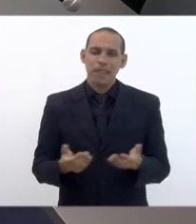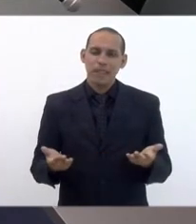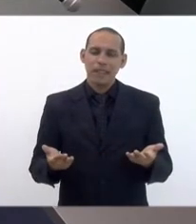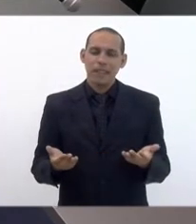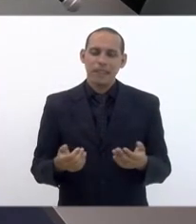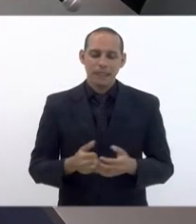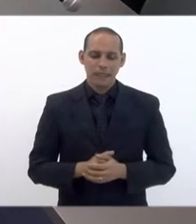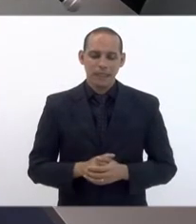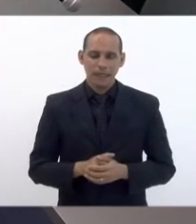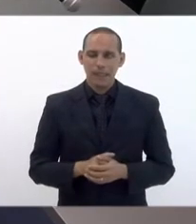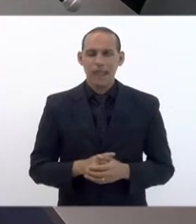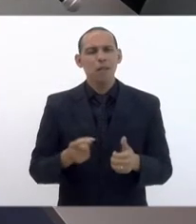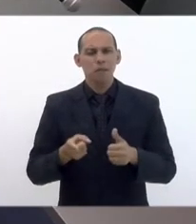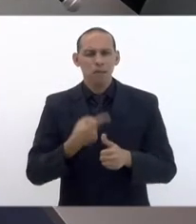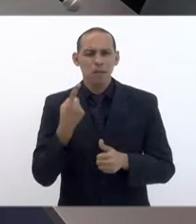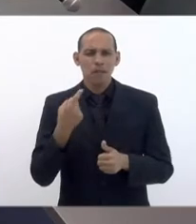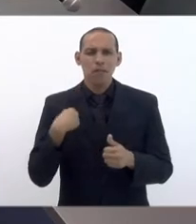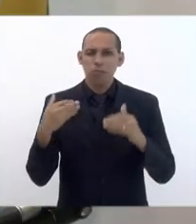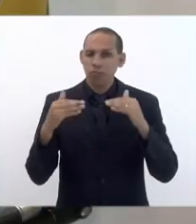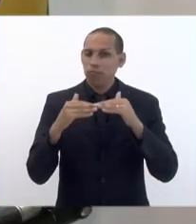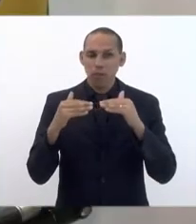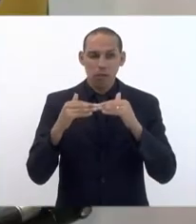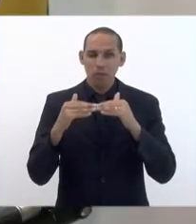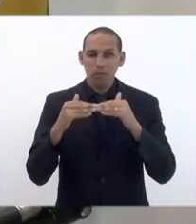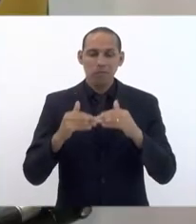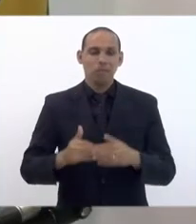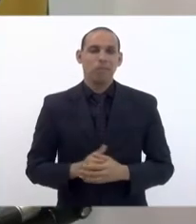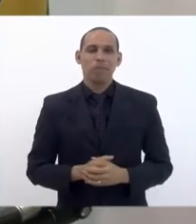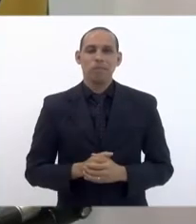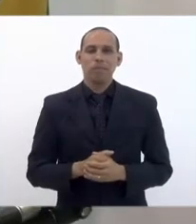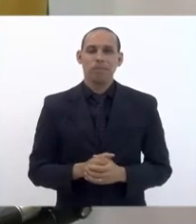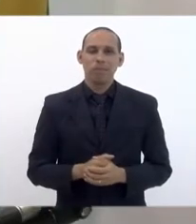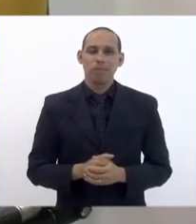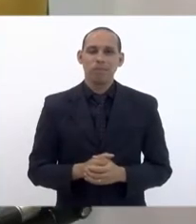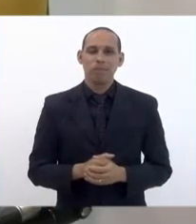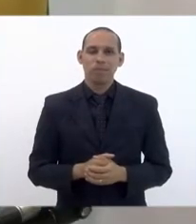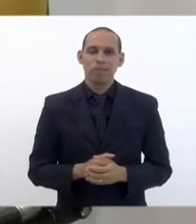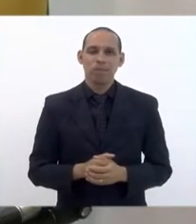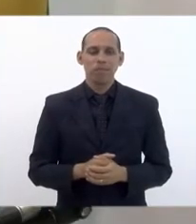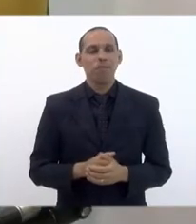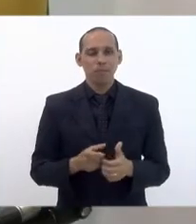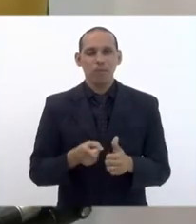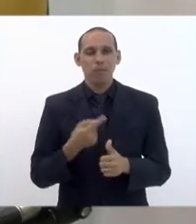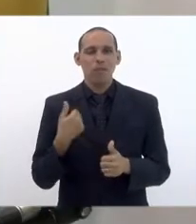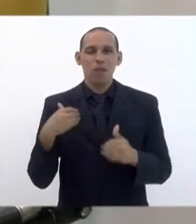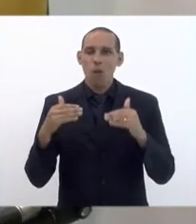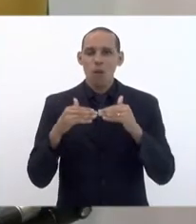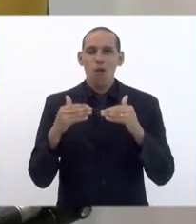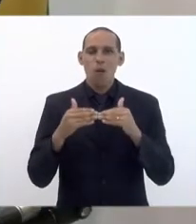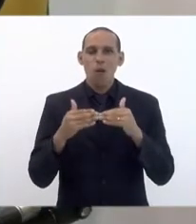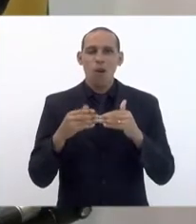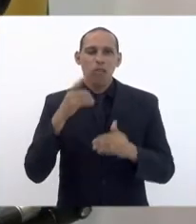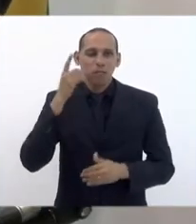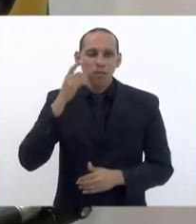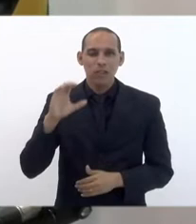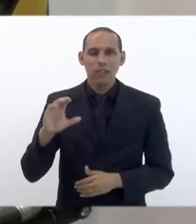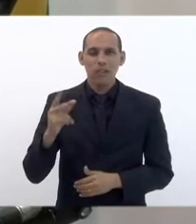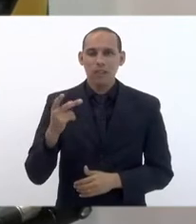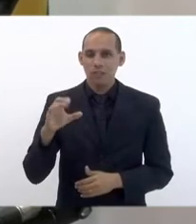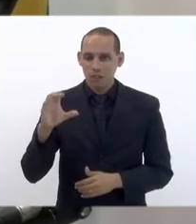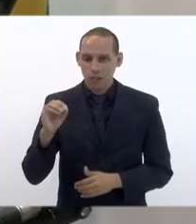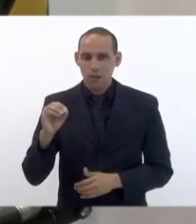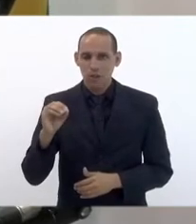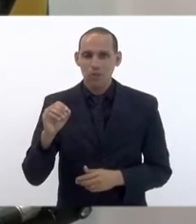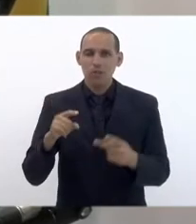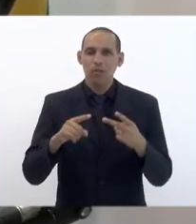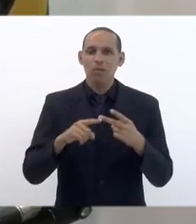Deixa eu fazer... Primeiro, eu quero concordar. Quero começar a minha fala concordando com a ponderação do deputado Chico Amorim e